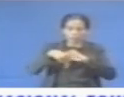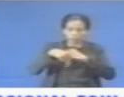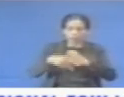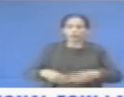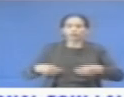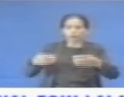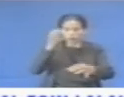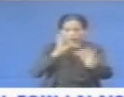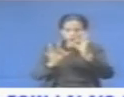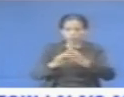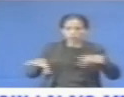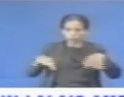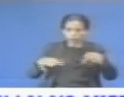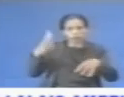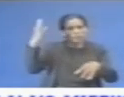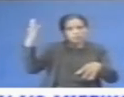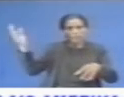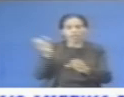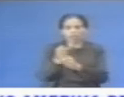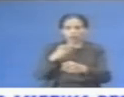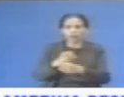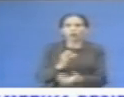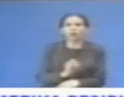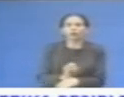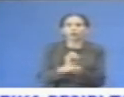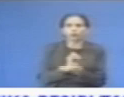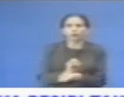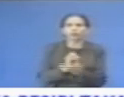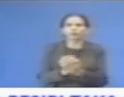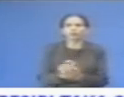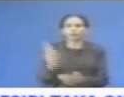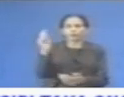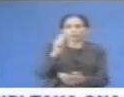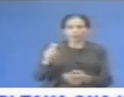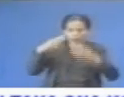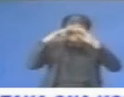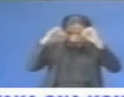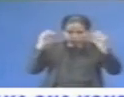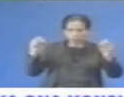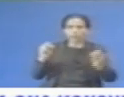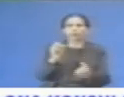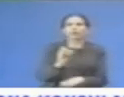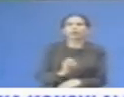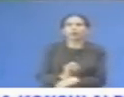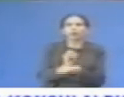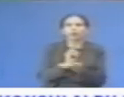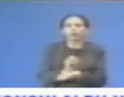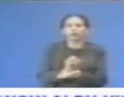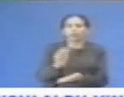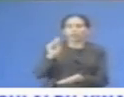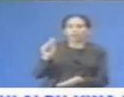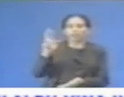serviço de Behalau e Raiwa. E a terça-feira, semana, né, presidente Raiwa ZSM,